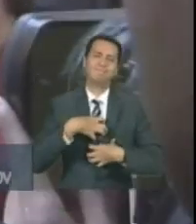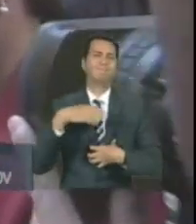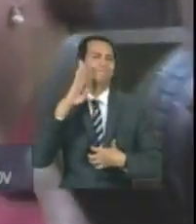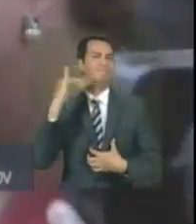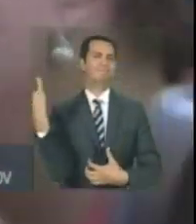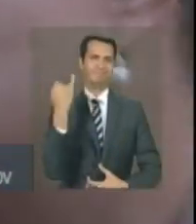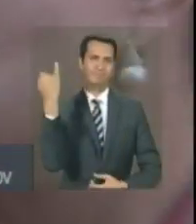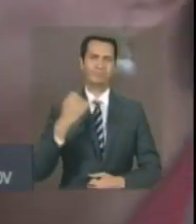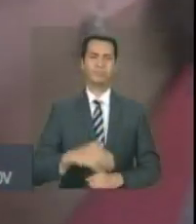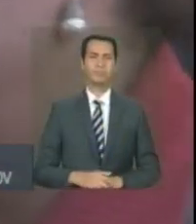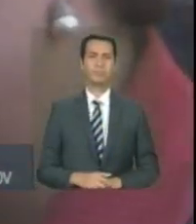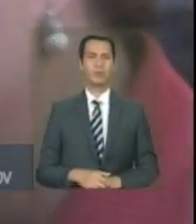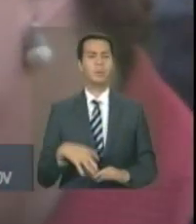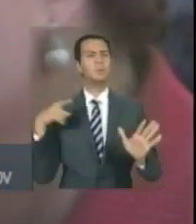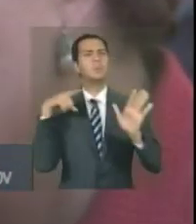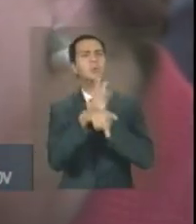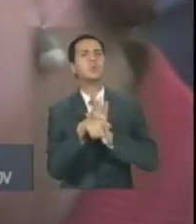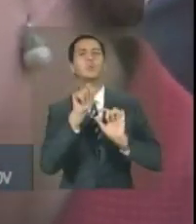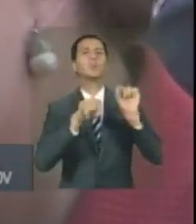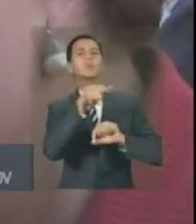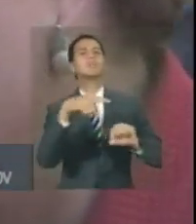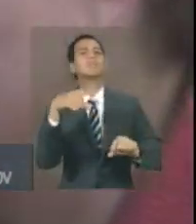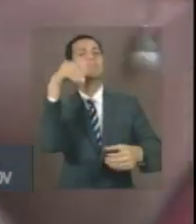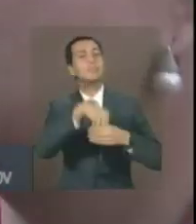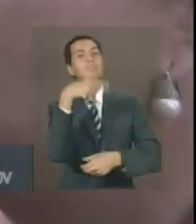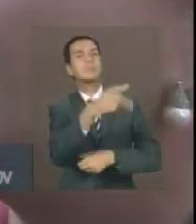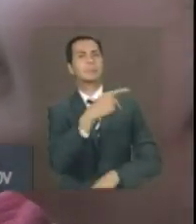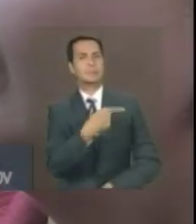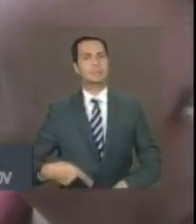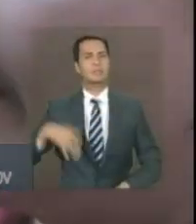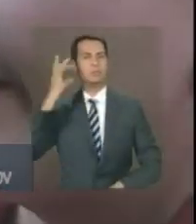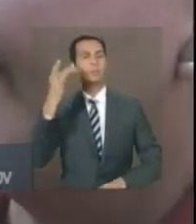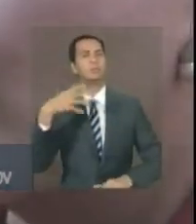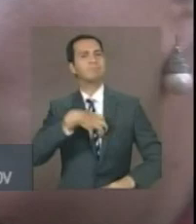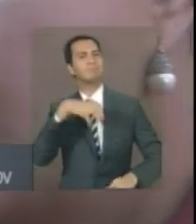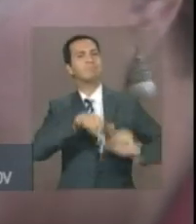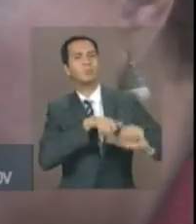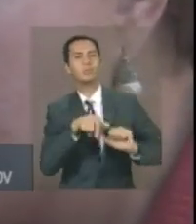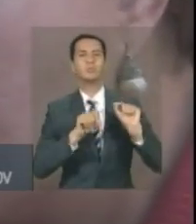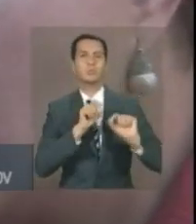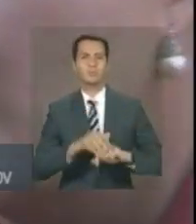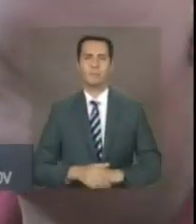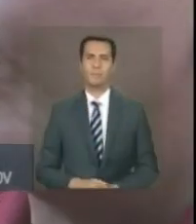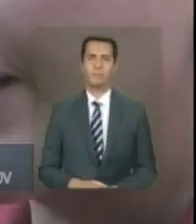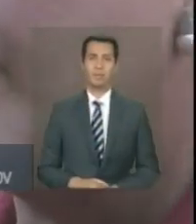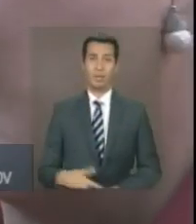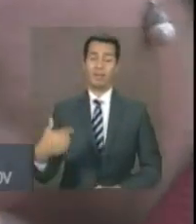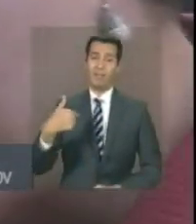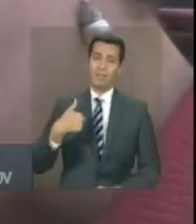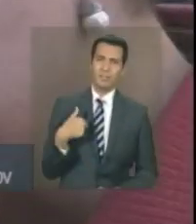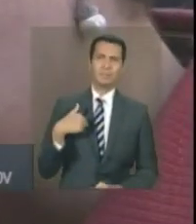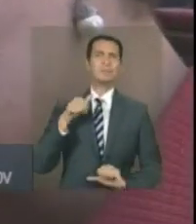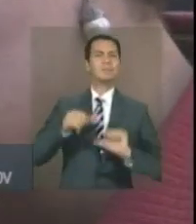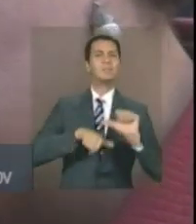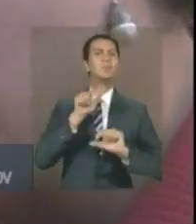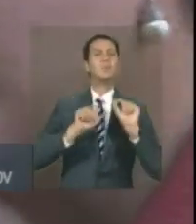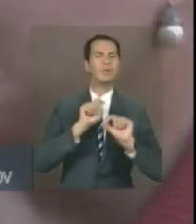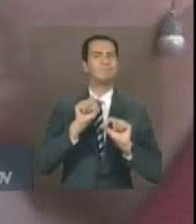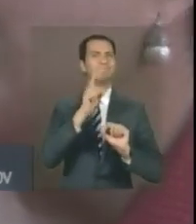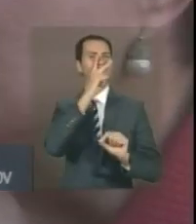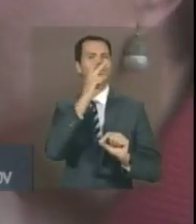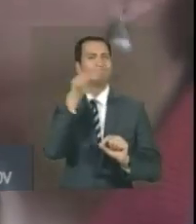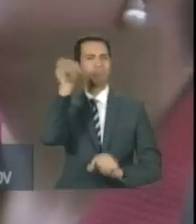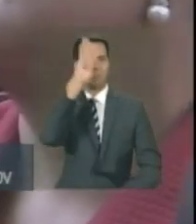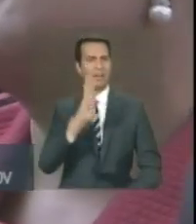Eu te diria o seguinte, o que aprofunda na Dilma, eu acho que é essa consciência de que o Brasil é um país fantástico. Porque,